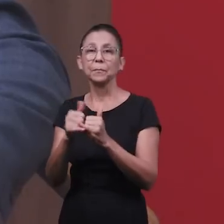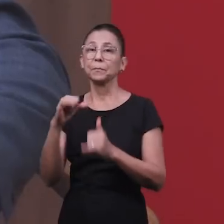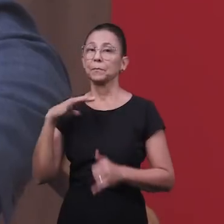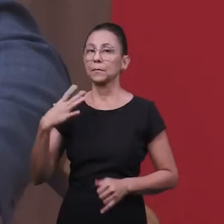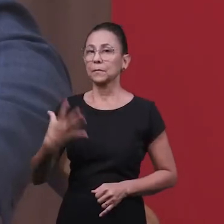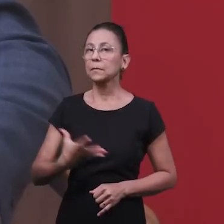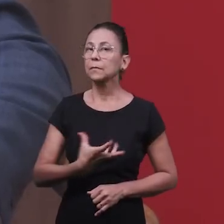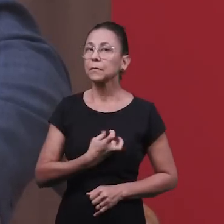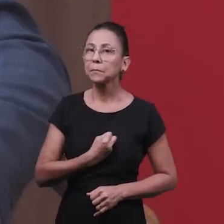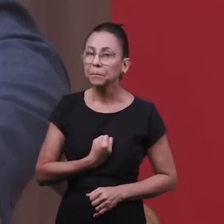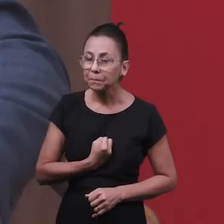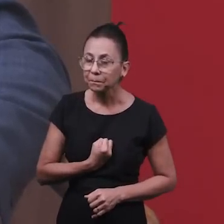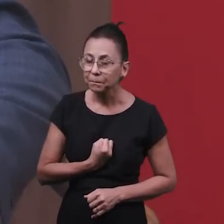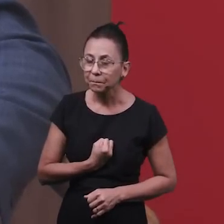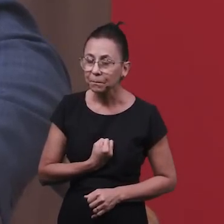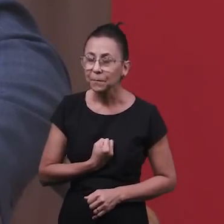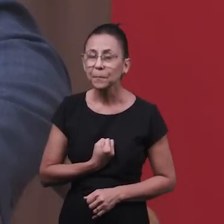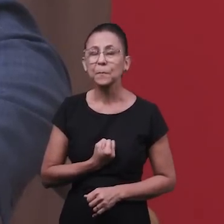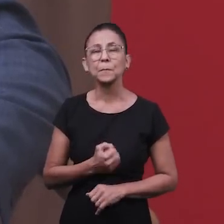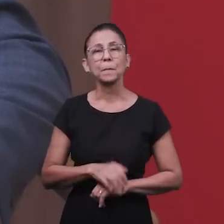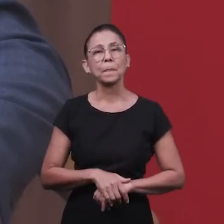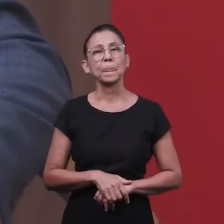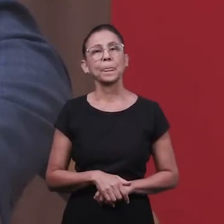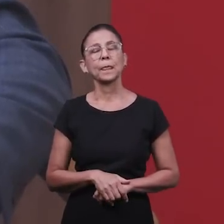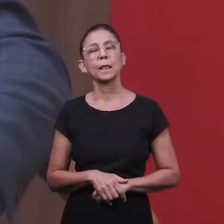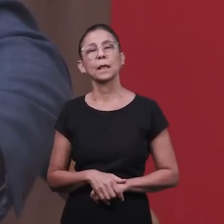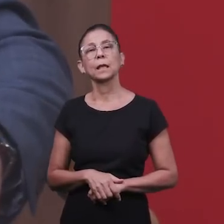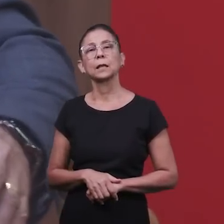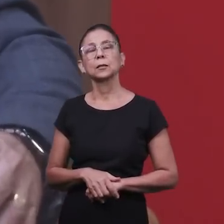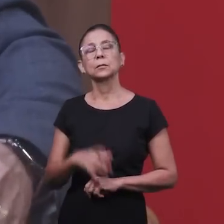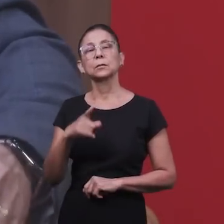salvar. Temos um recurso